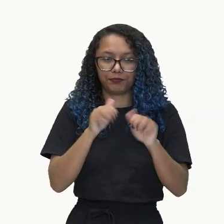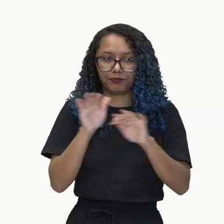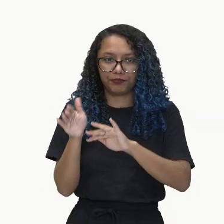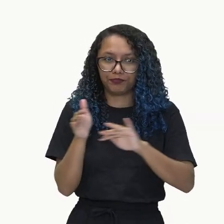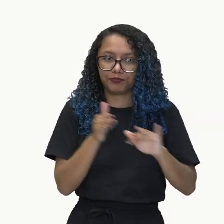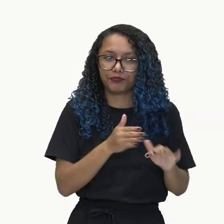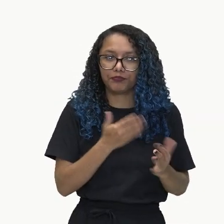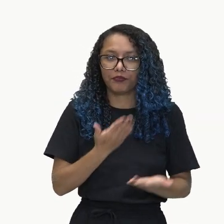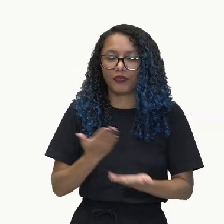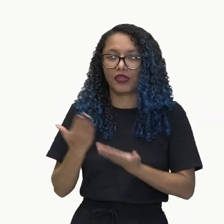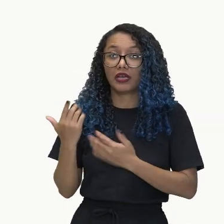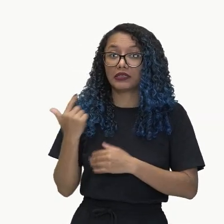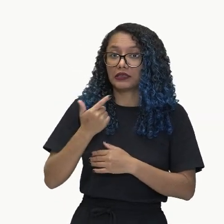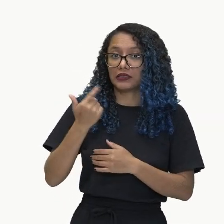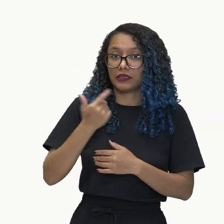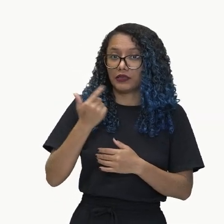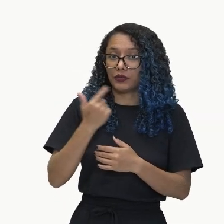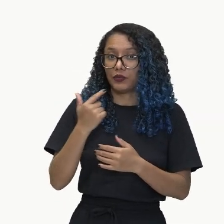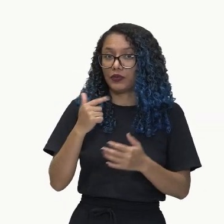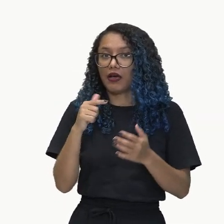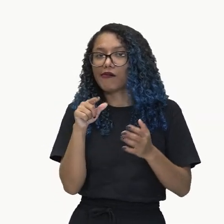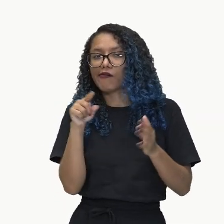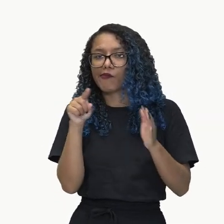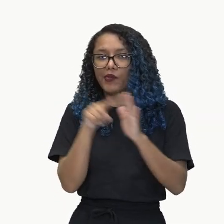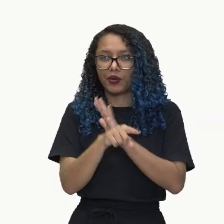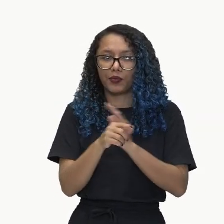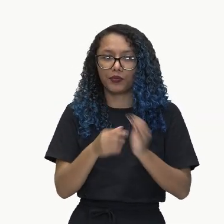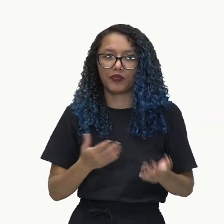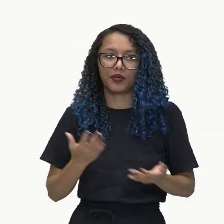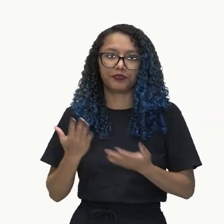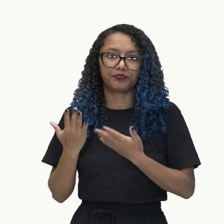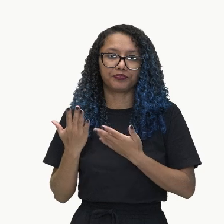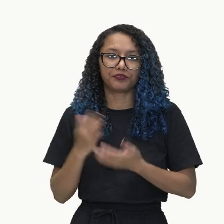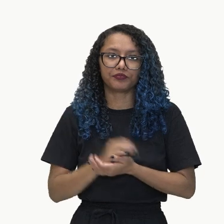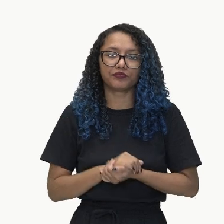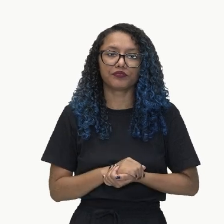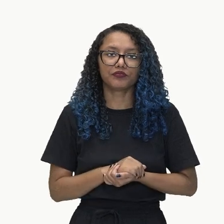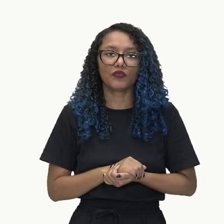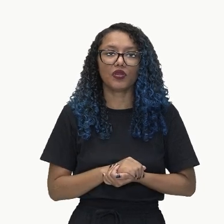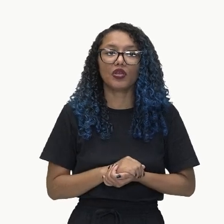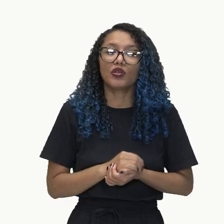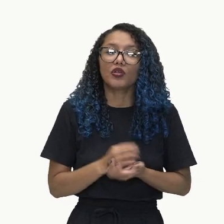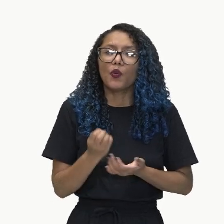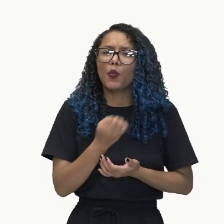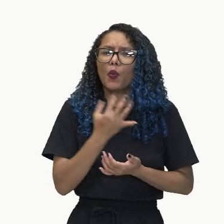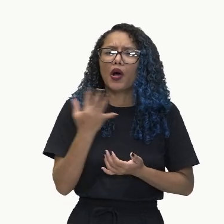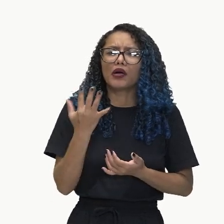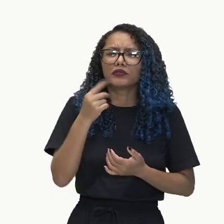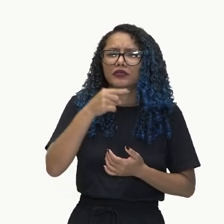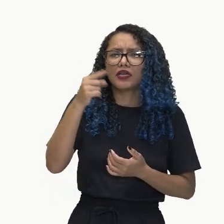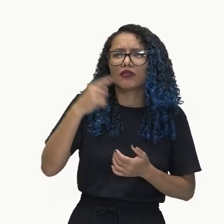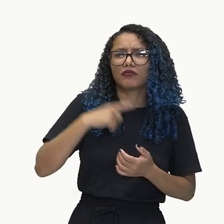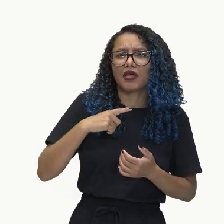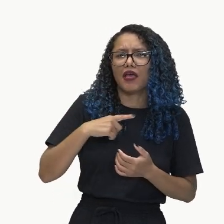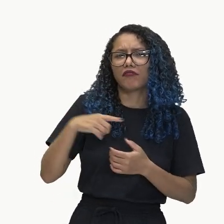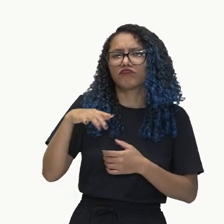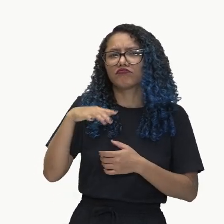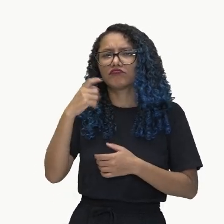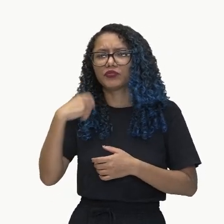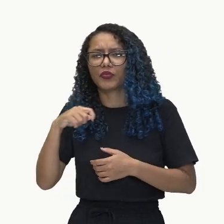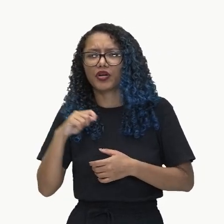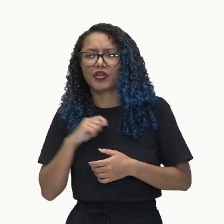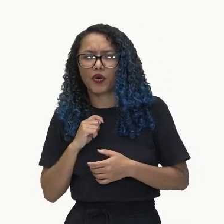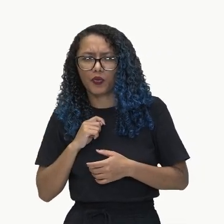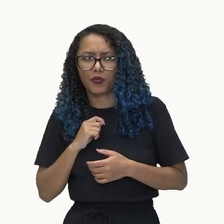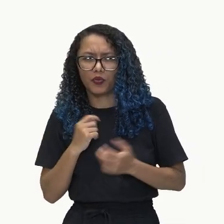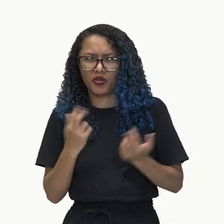curiosidade quantos assentos a em espanhol los mesmos que em português e aí vamos para o português mais uma vez